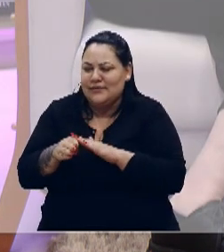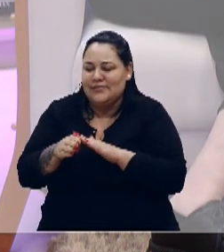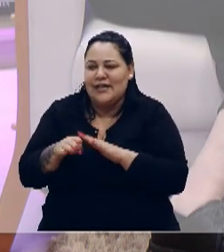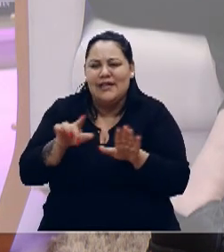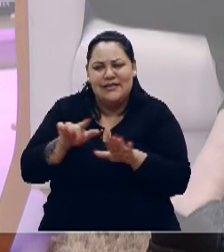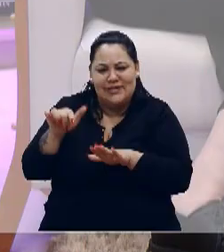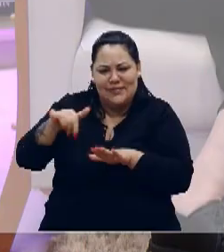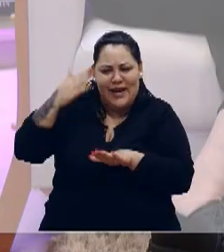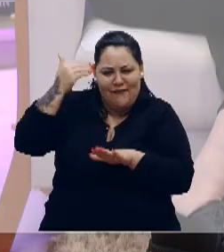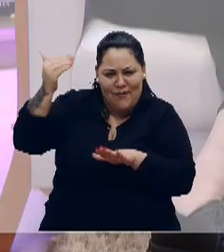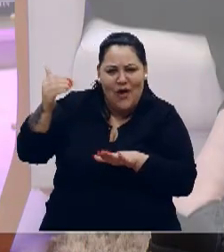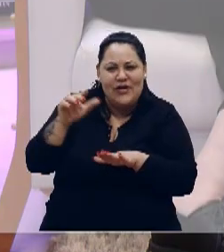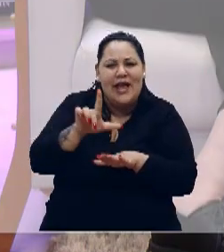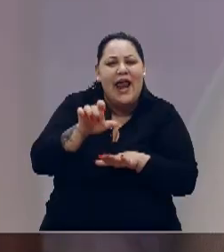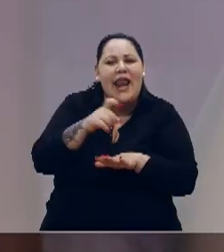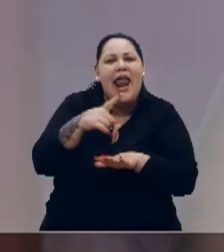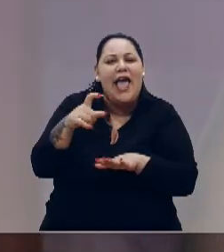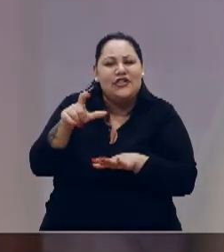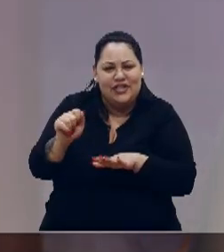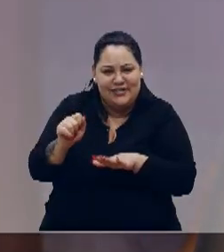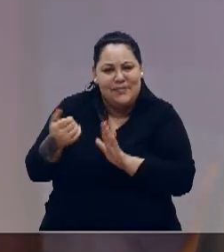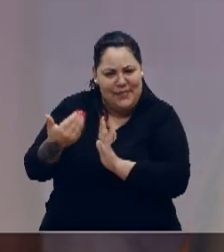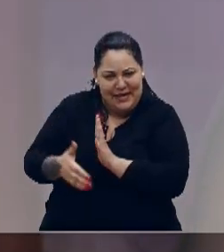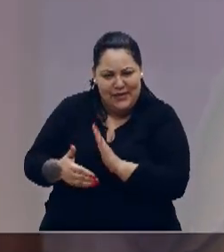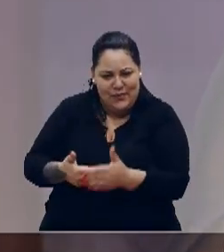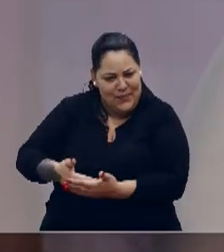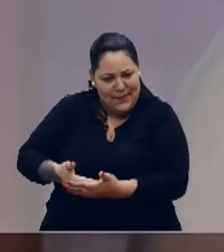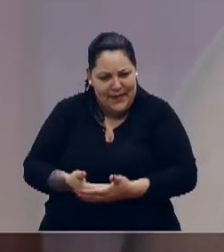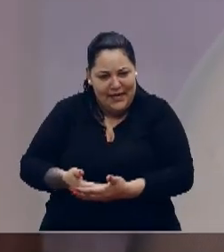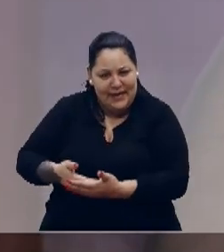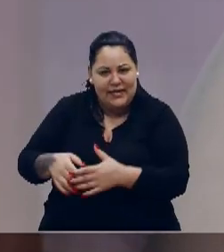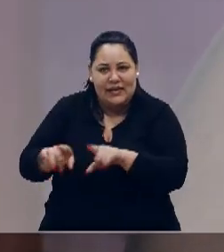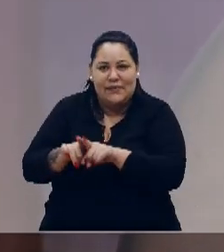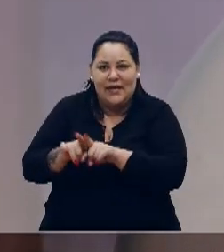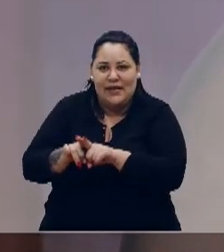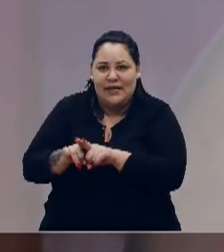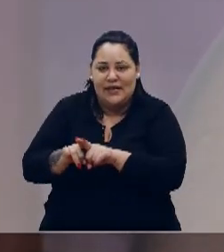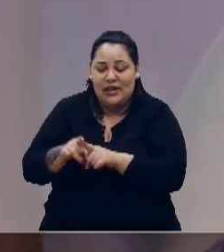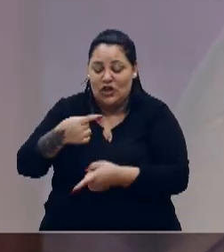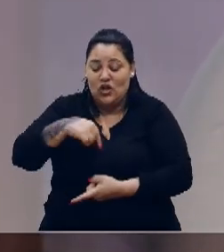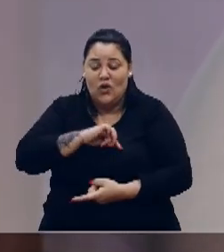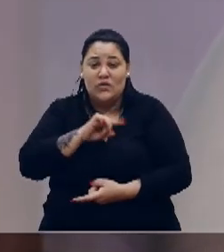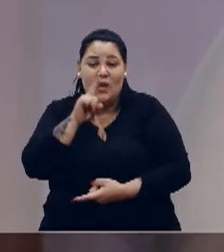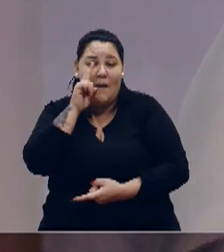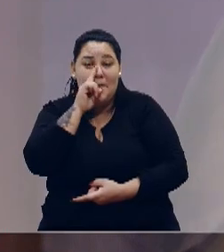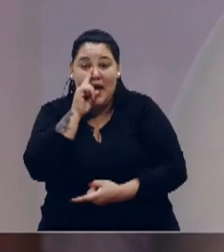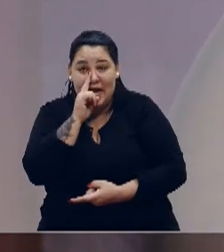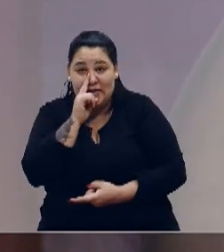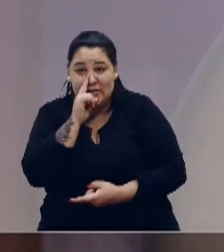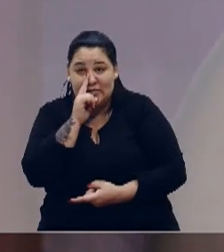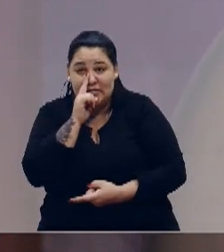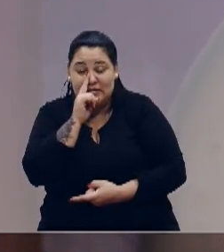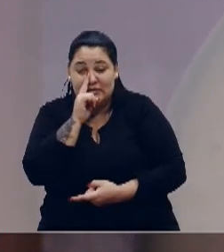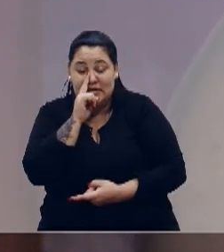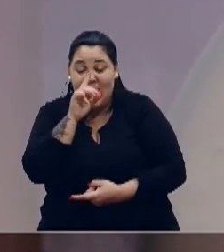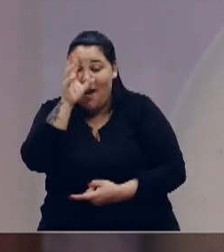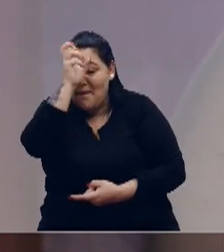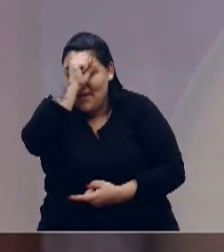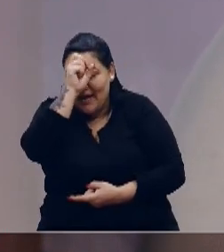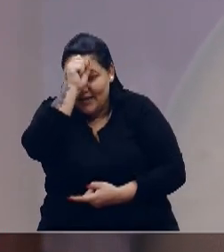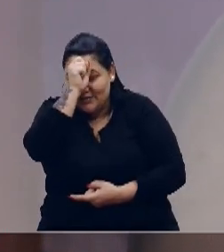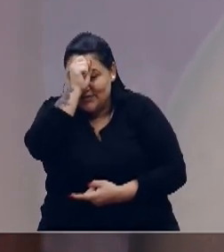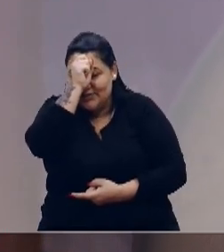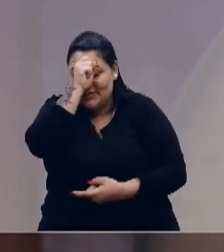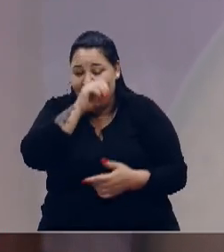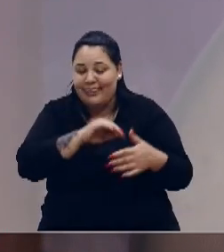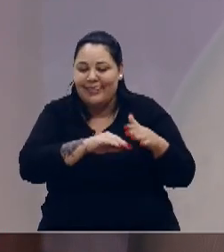que ela passou com a filhinha dela também, e é exatamente isso. A gente, como mãe, a gente vai aprender a acomodar,